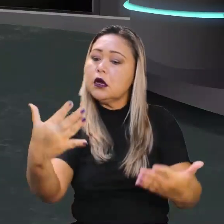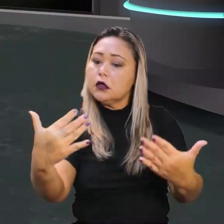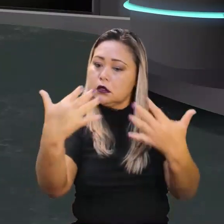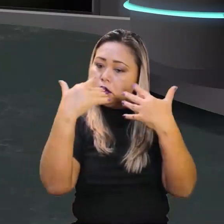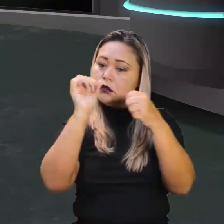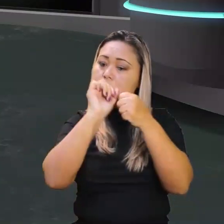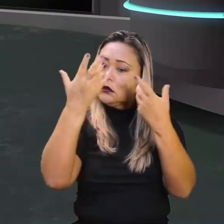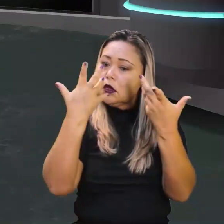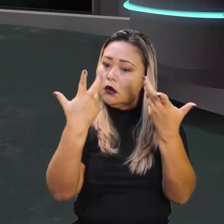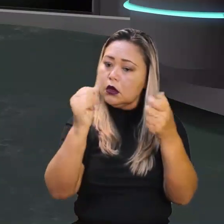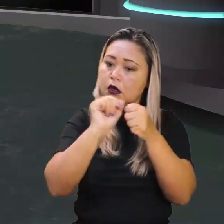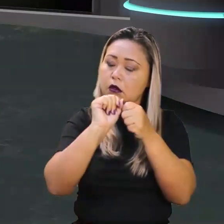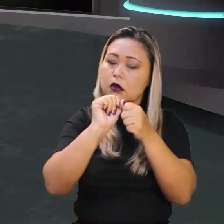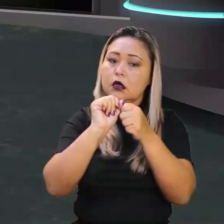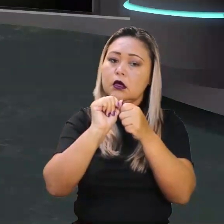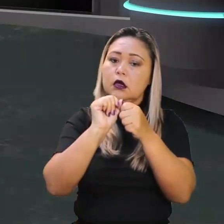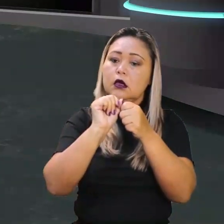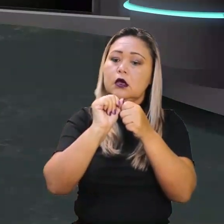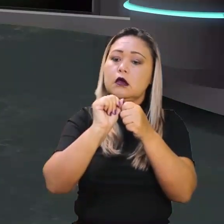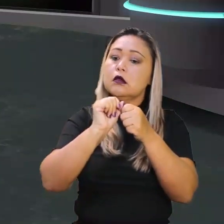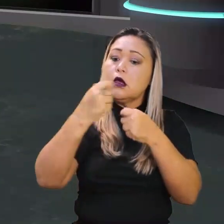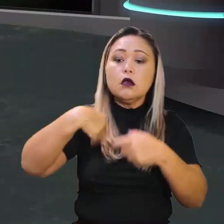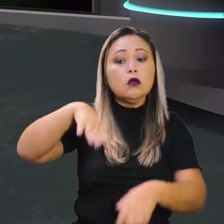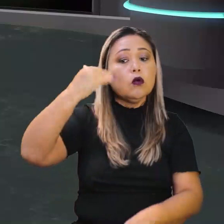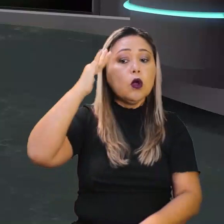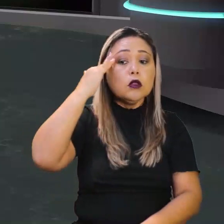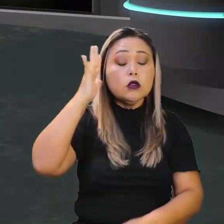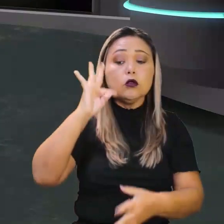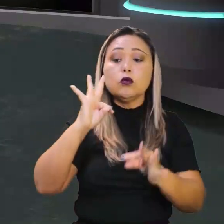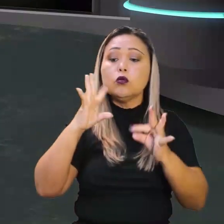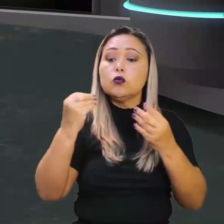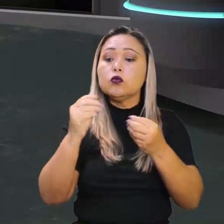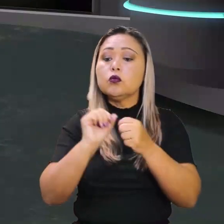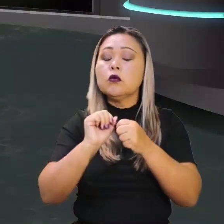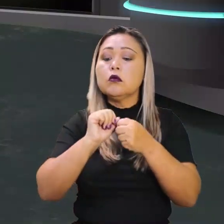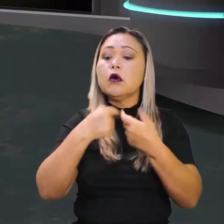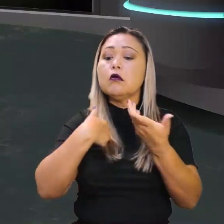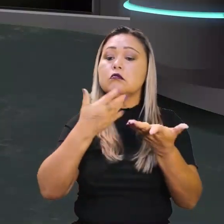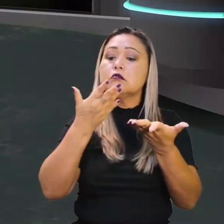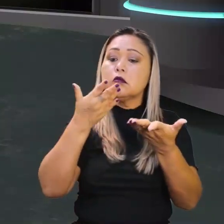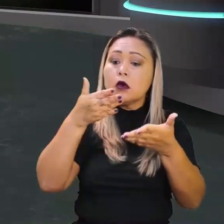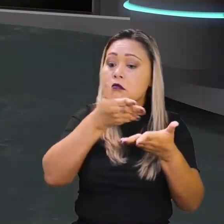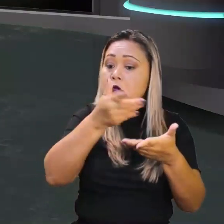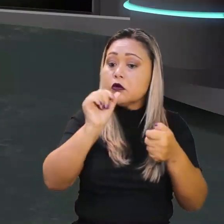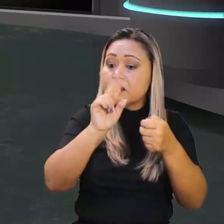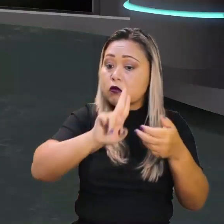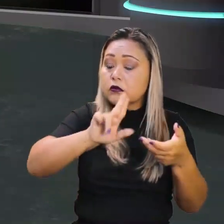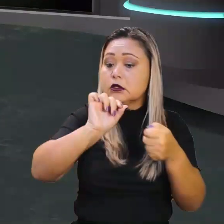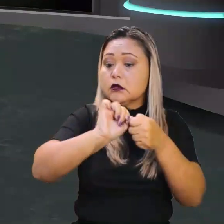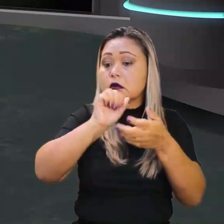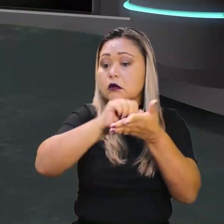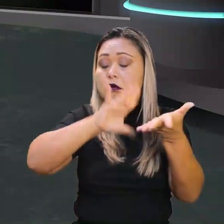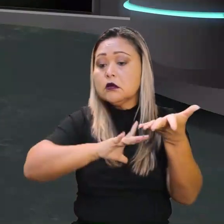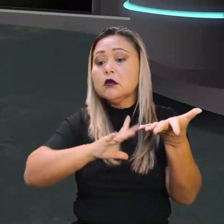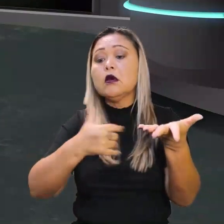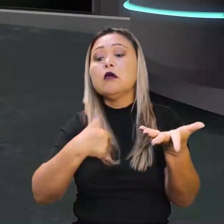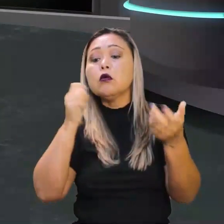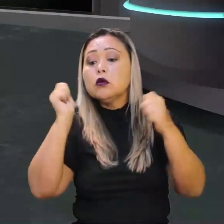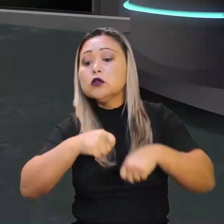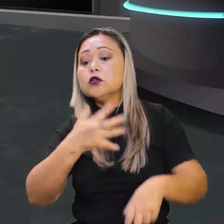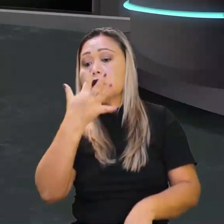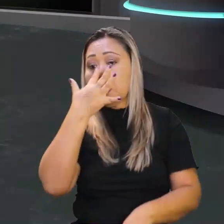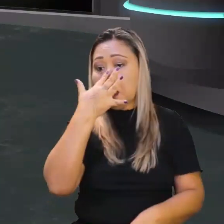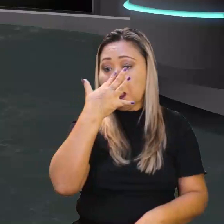tenham compreendido mais os temas, né, por meio dos exercícios, e continue aí assistindo,